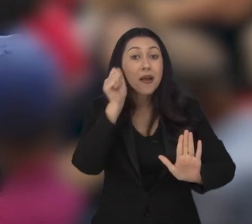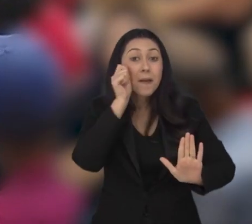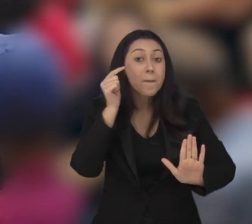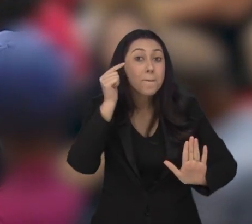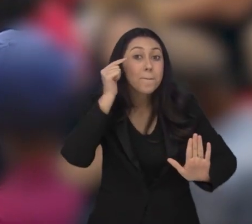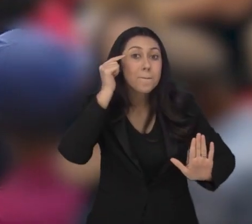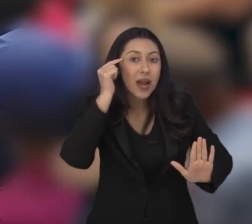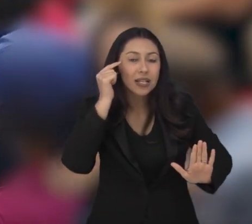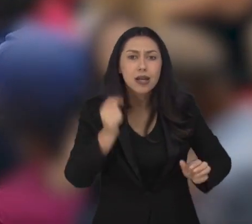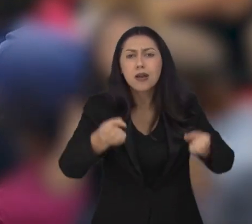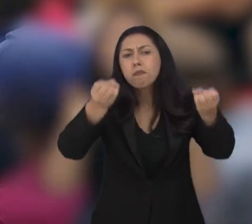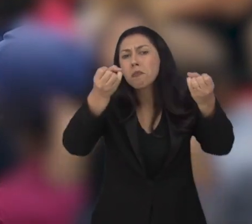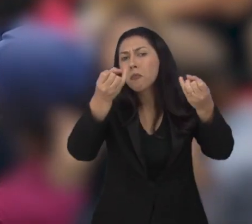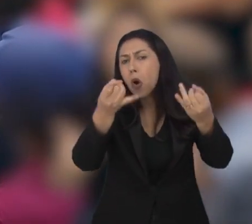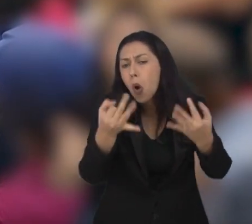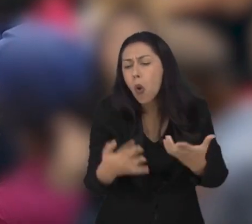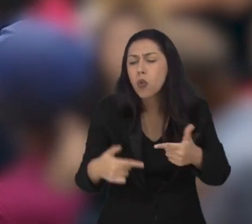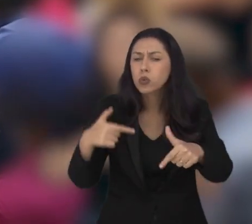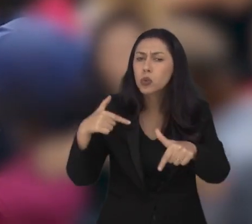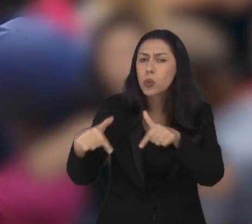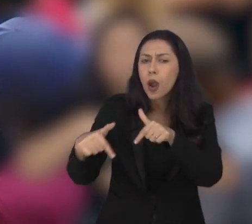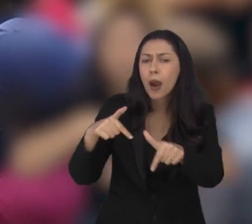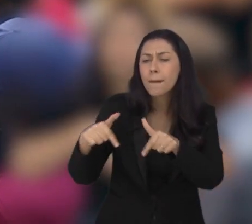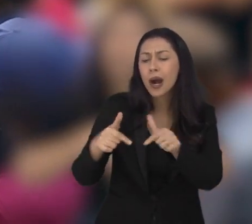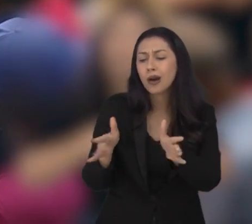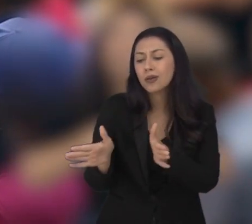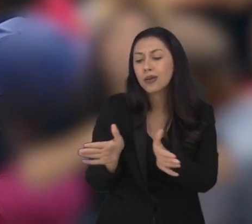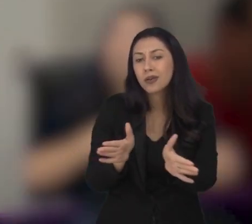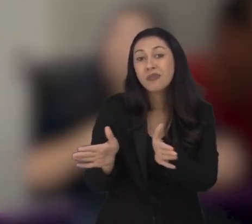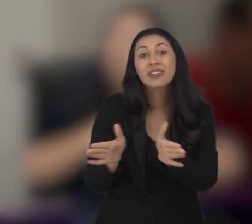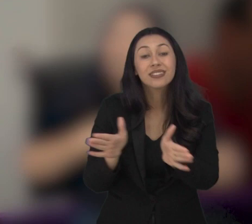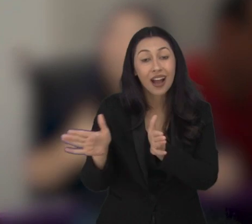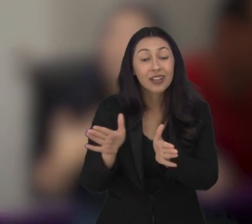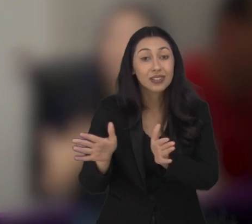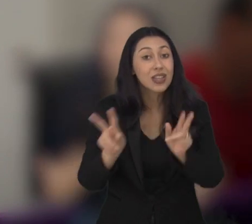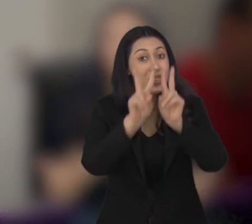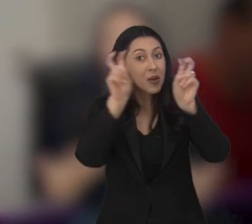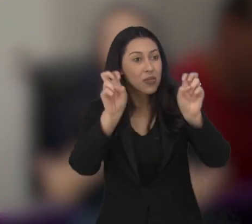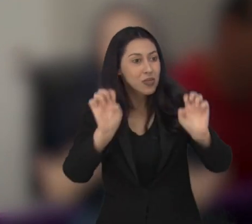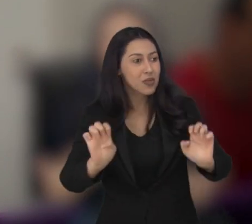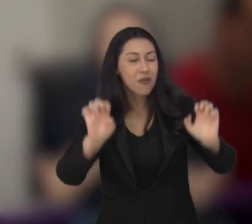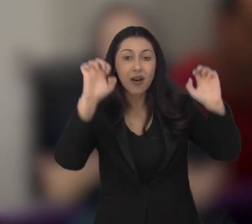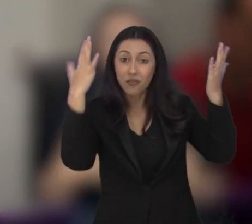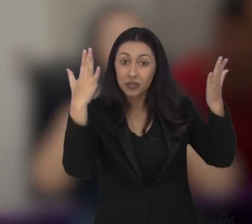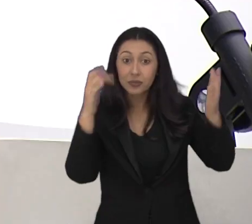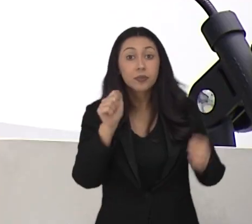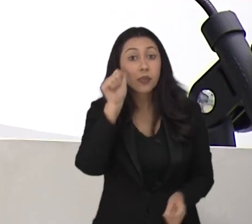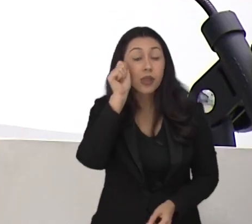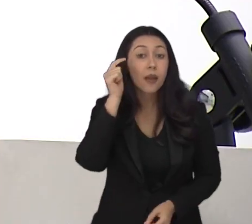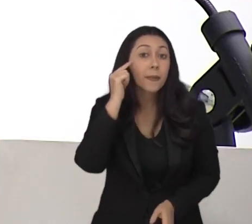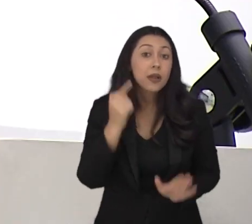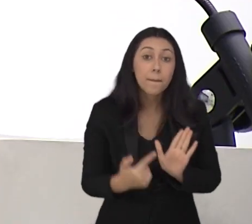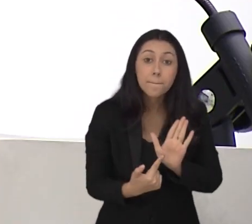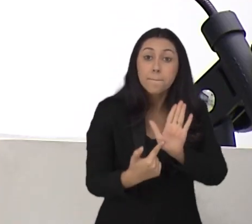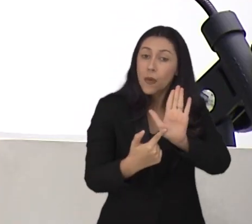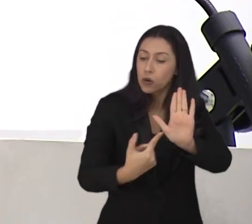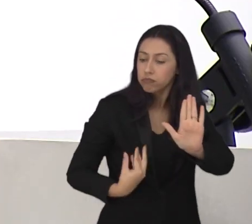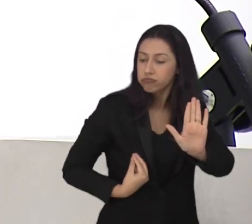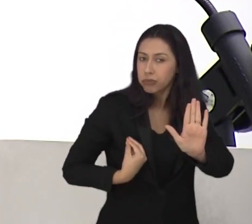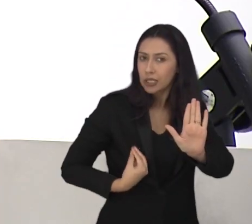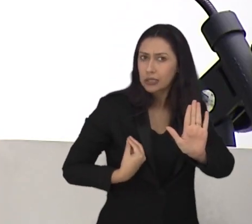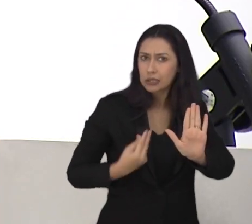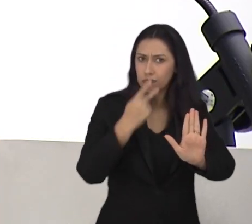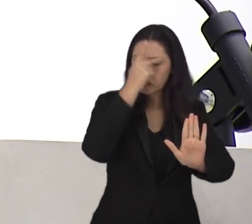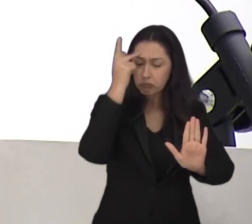tribuna, Amélia Naomi prestou contas das ações do mandato, que foi tema de um evento realizado na Câmara. Amélia destacou a presença